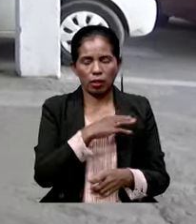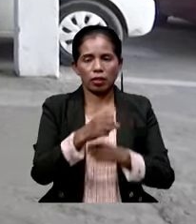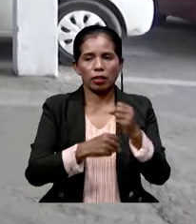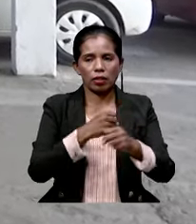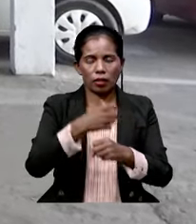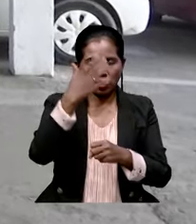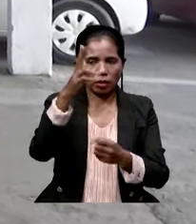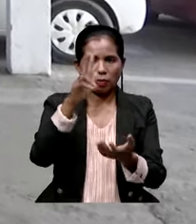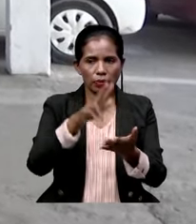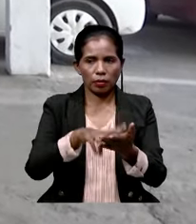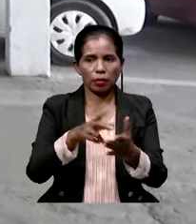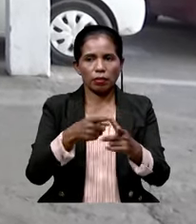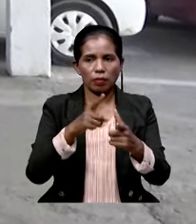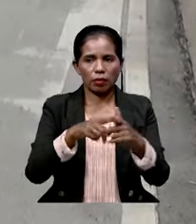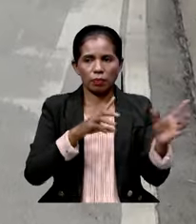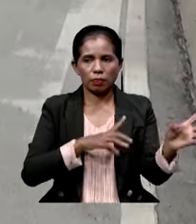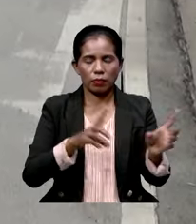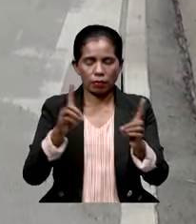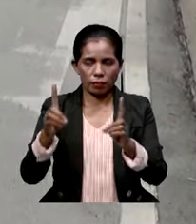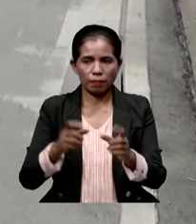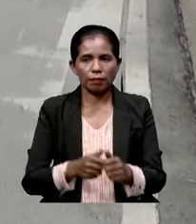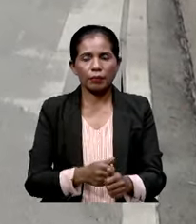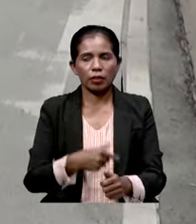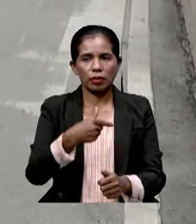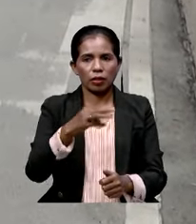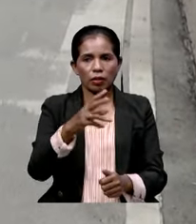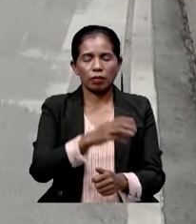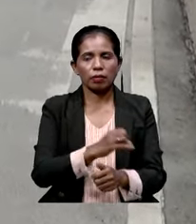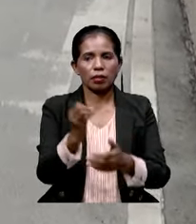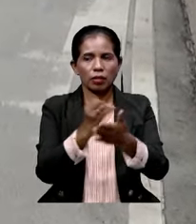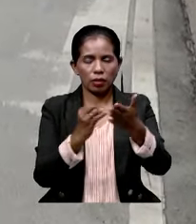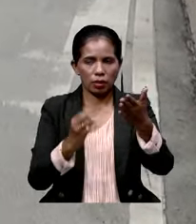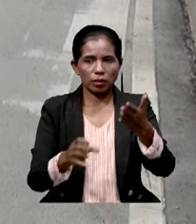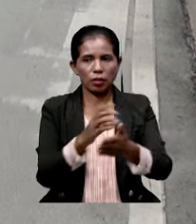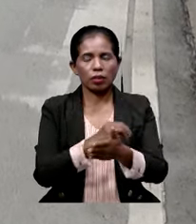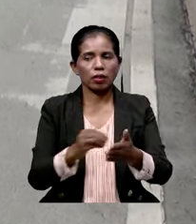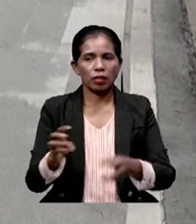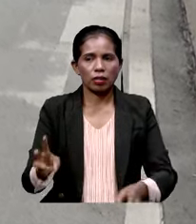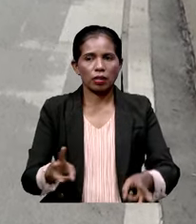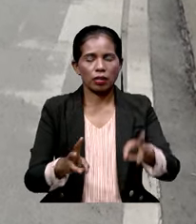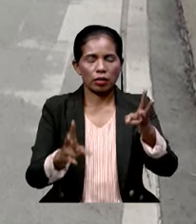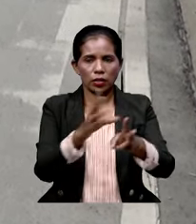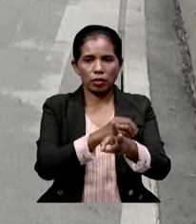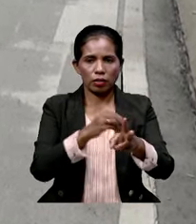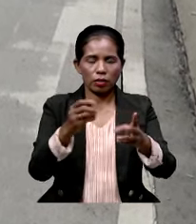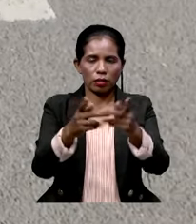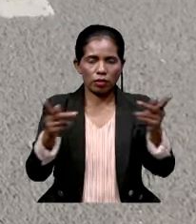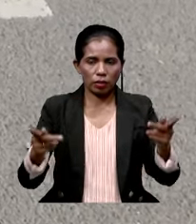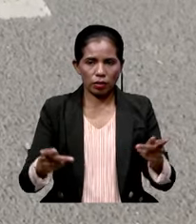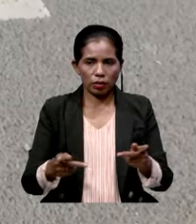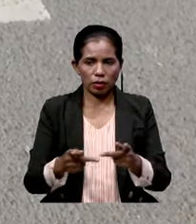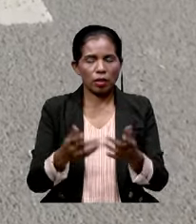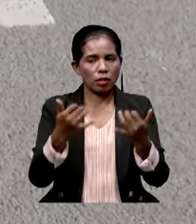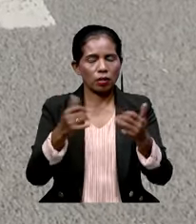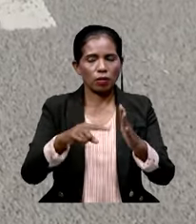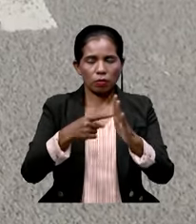a prova para depois ter uma implementação. Tur informasang Jemeni, tinta zebra cross no tinta iha estrada klaran no estrada nining iha sidade dili dadang